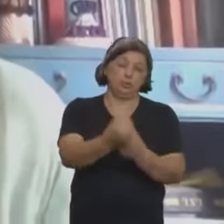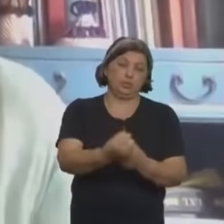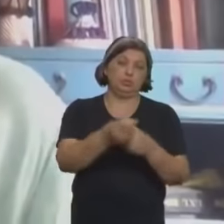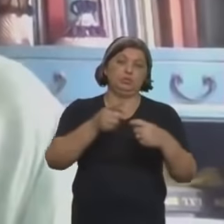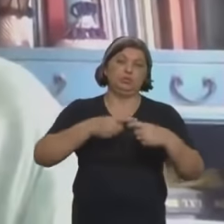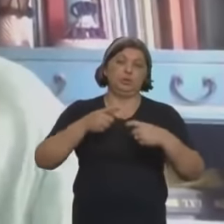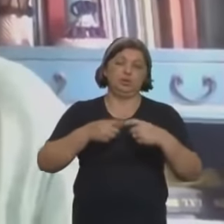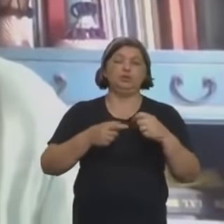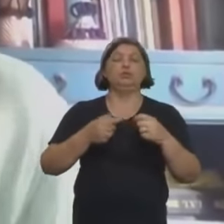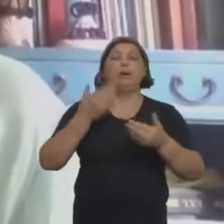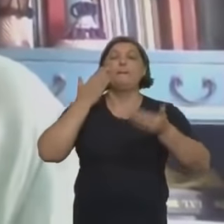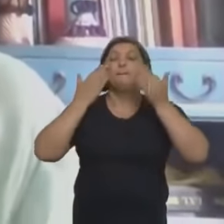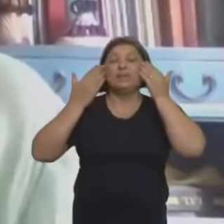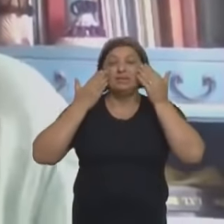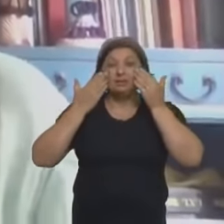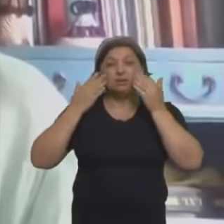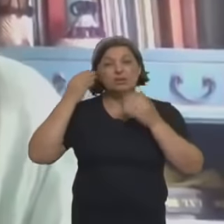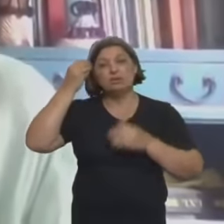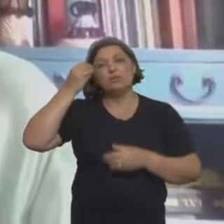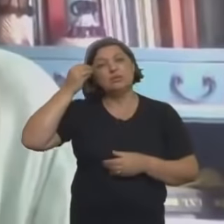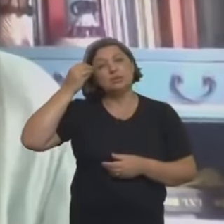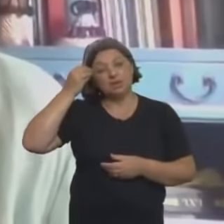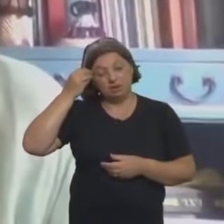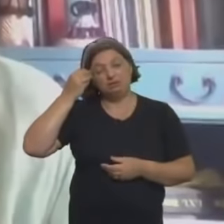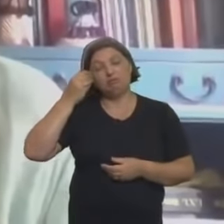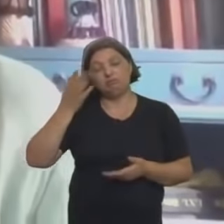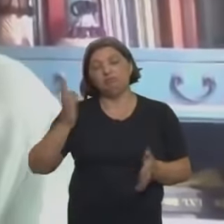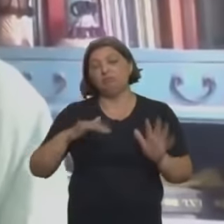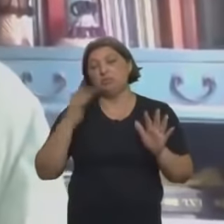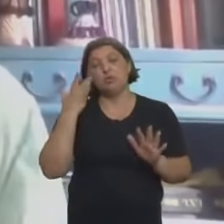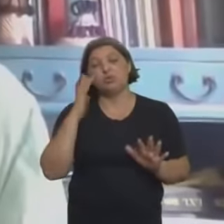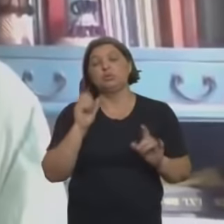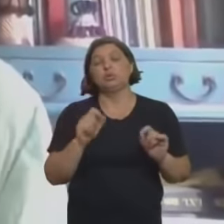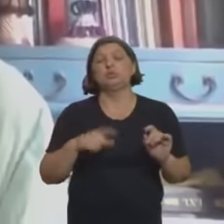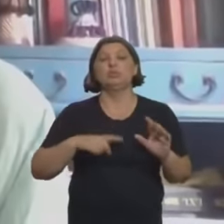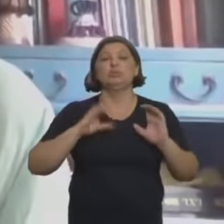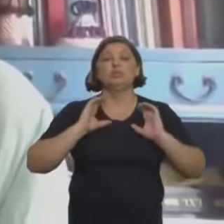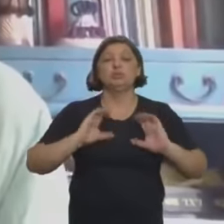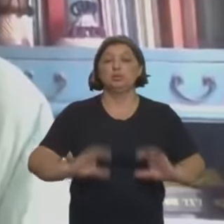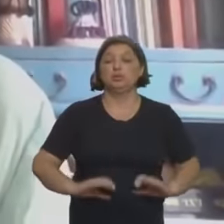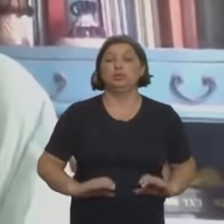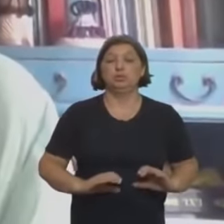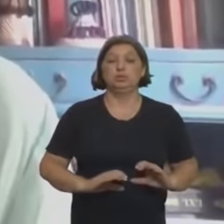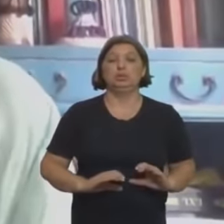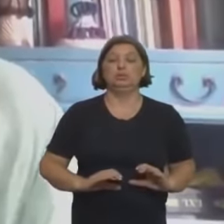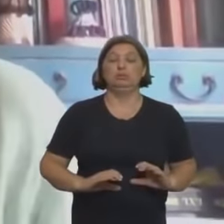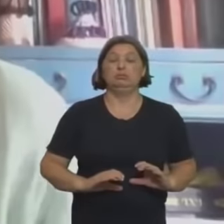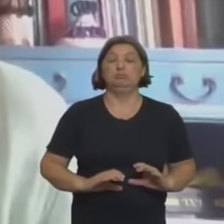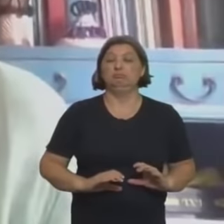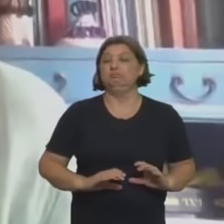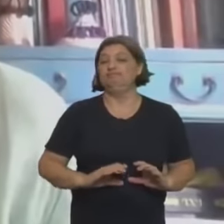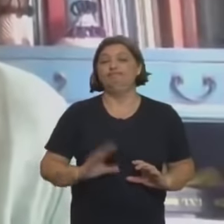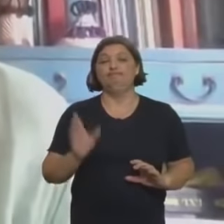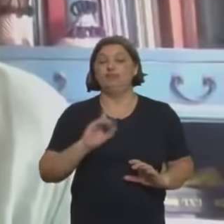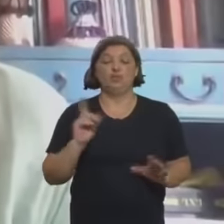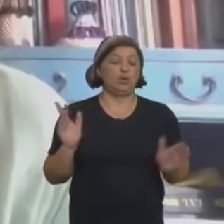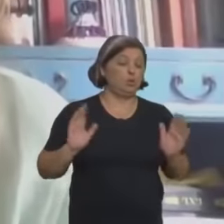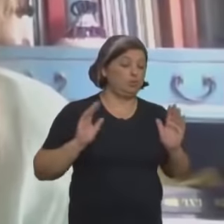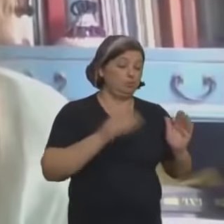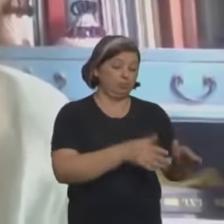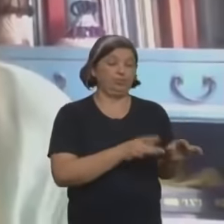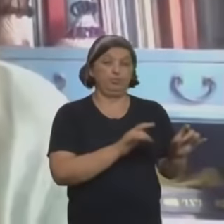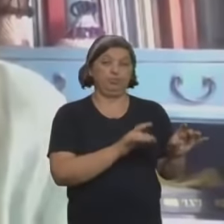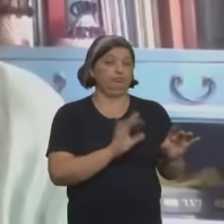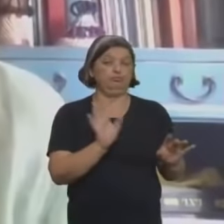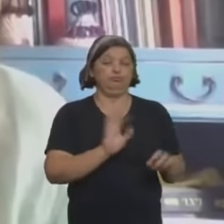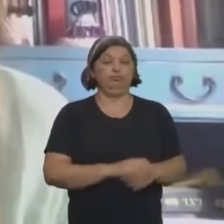né, psicológico, psiquiátrico, não sei, mas um apoio comportamental. Ele realmente, o programa não é voltado para casos